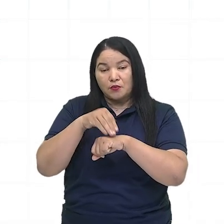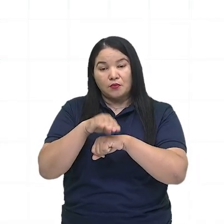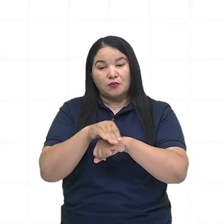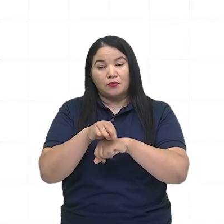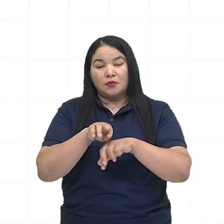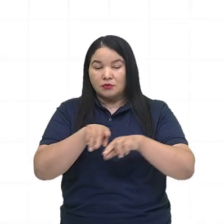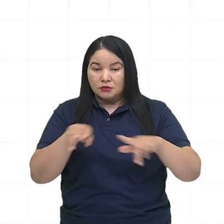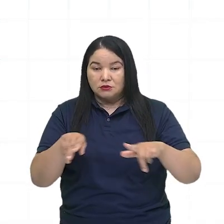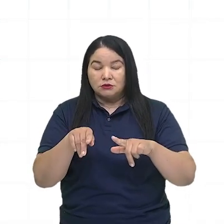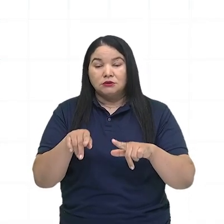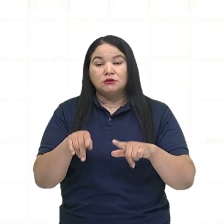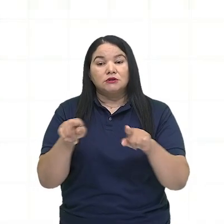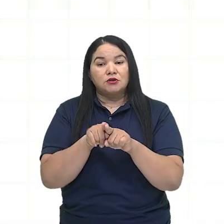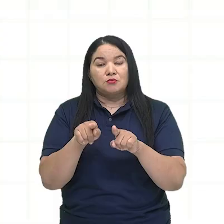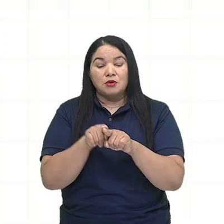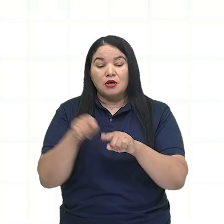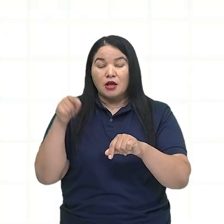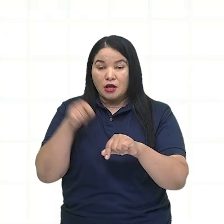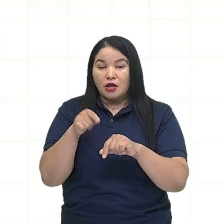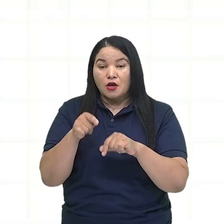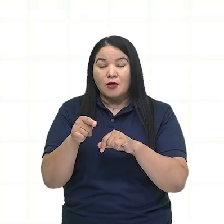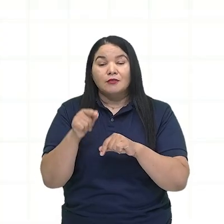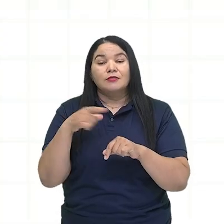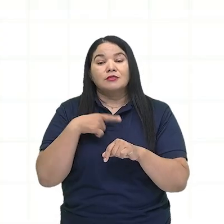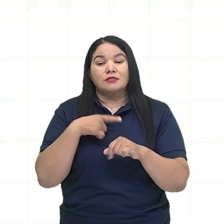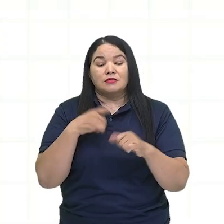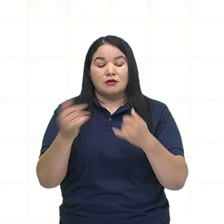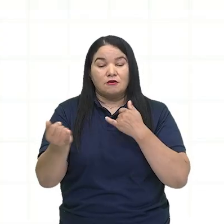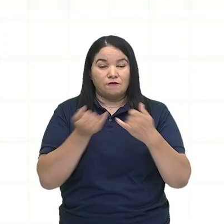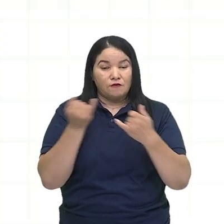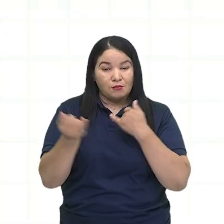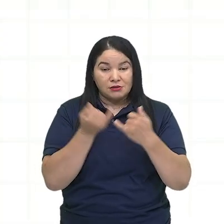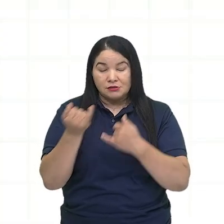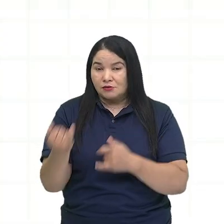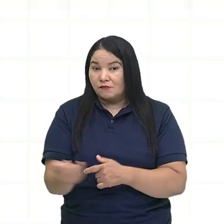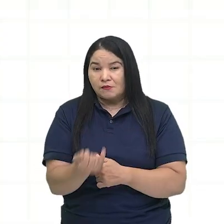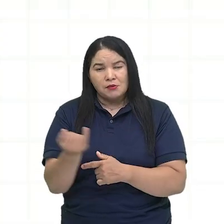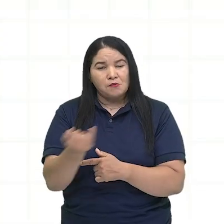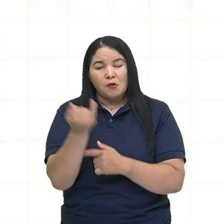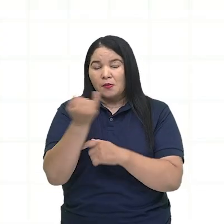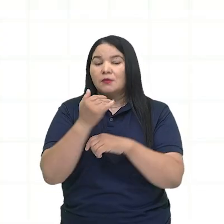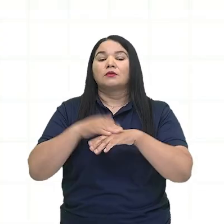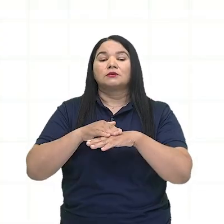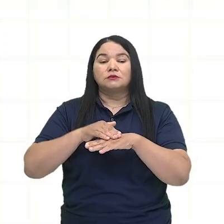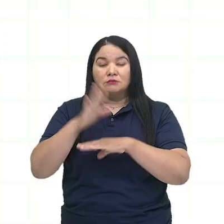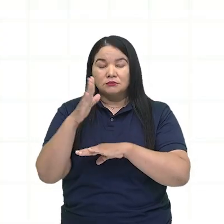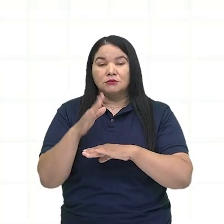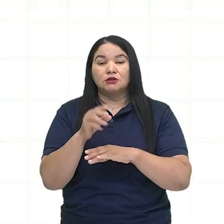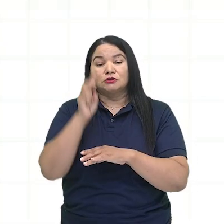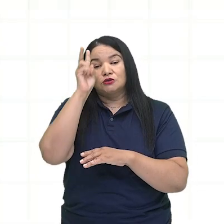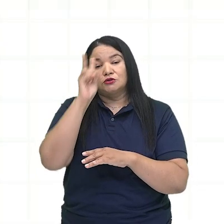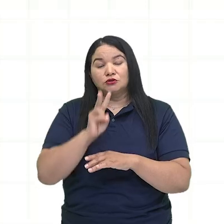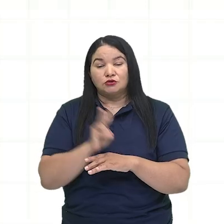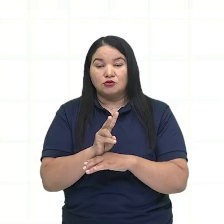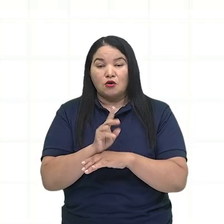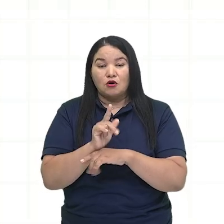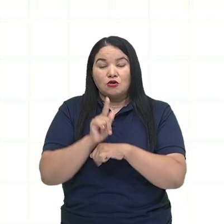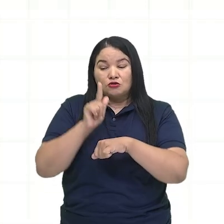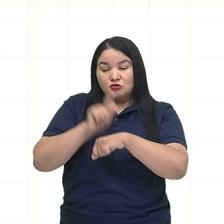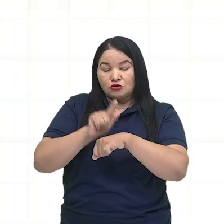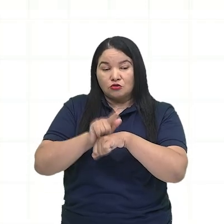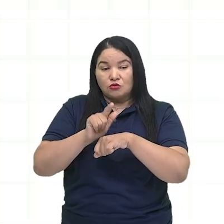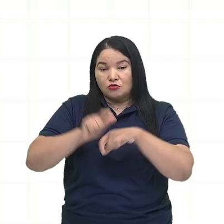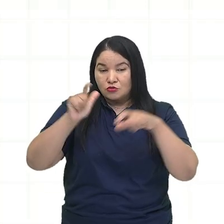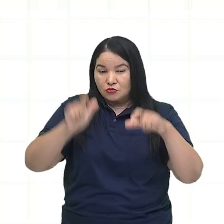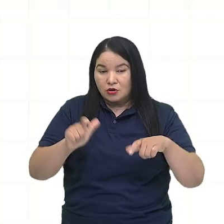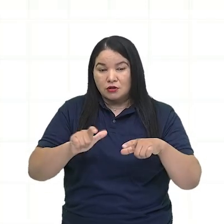fósseis fornecem informações, né, valiosas sobre a história geológica de uma região e